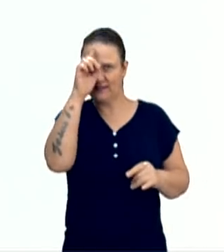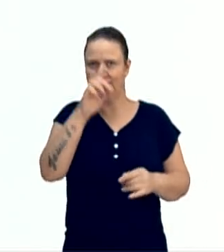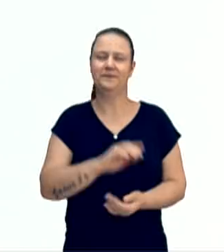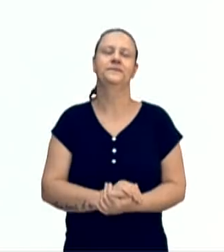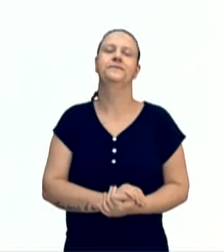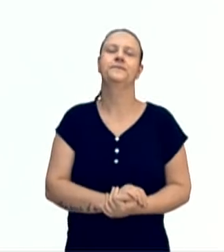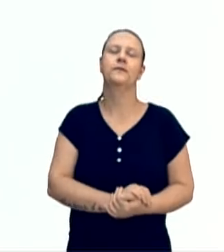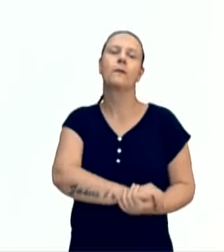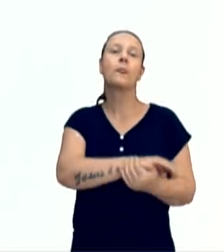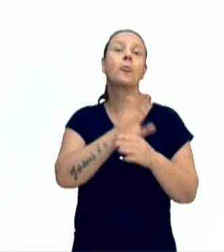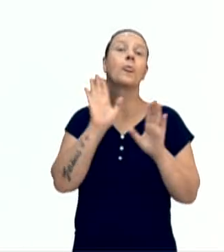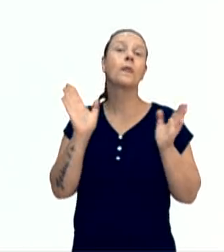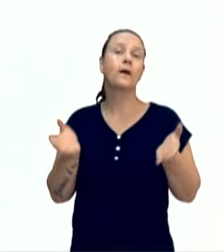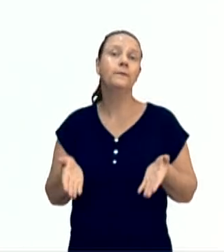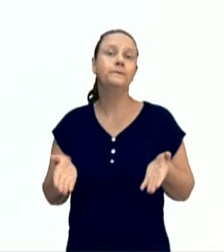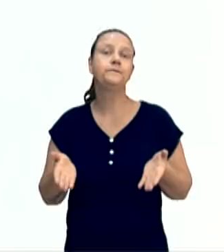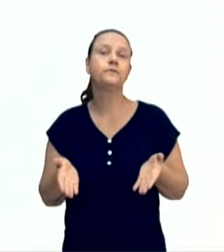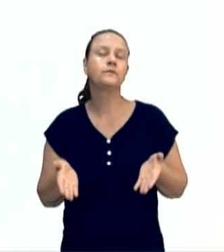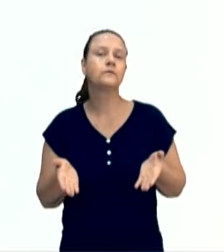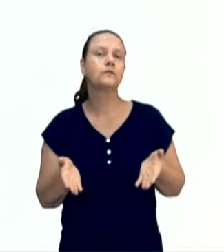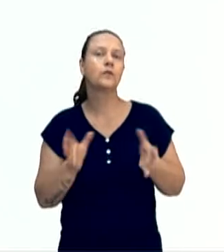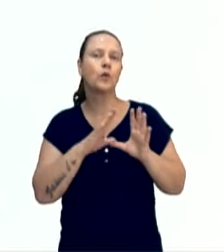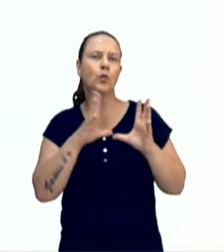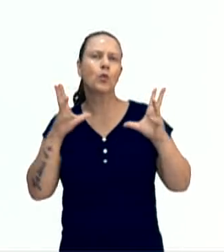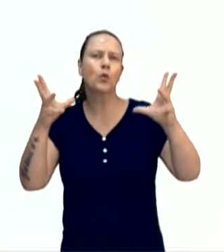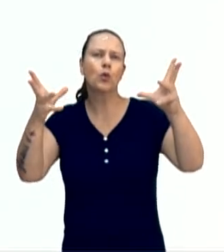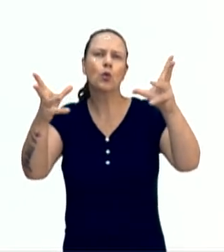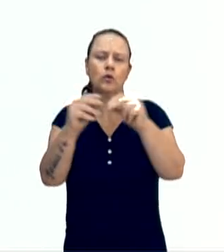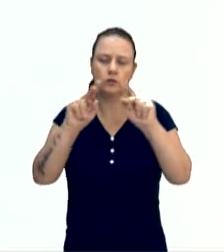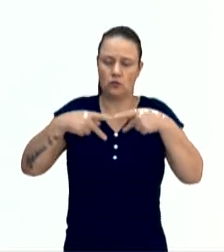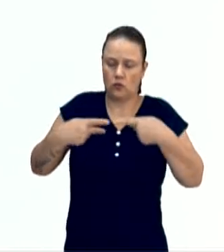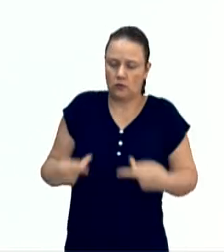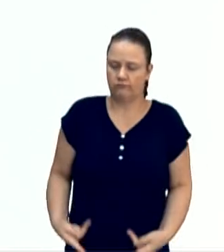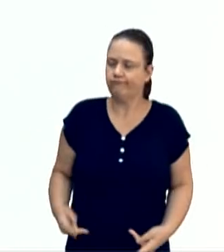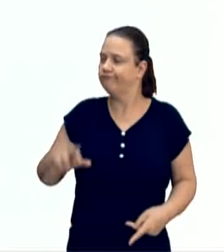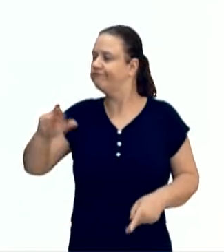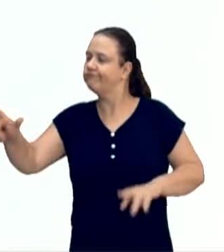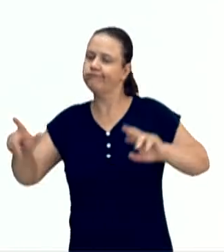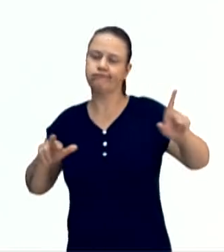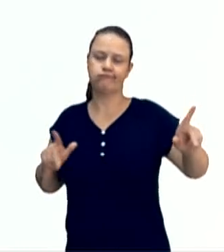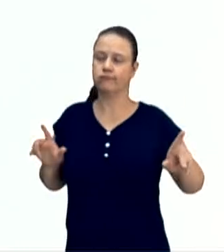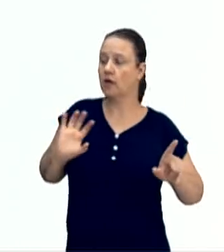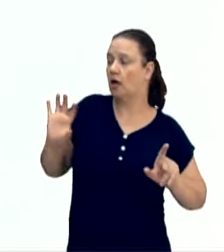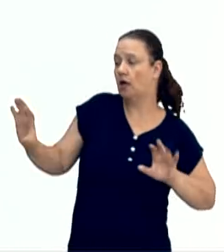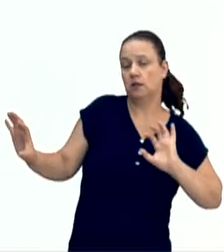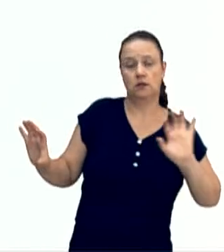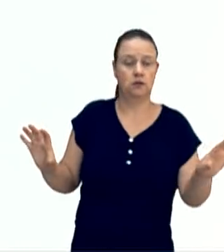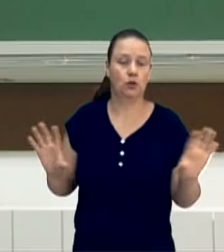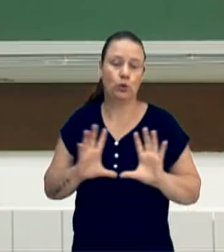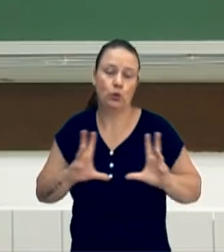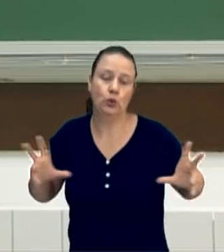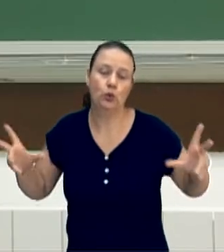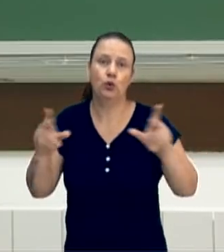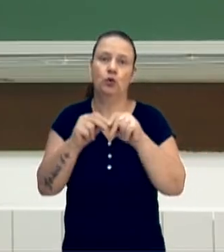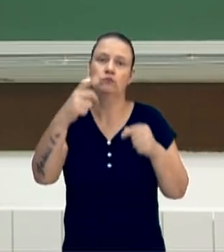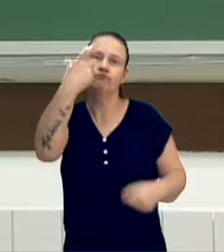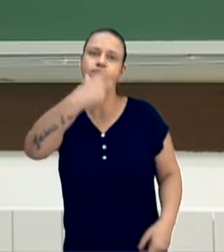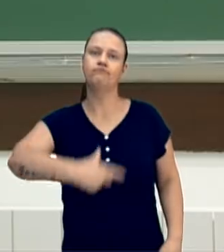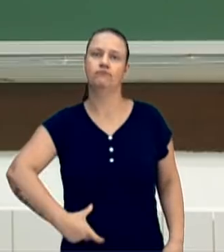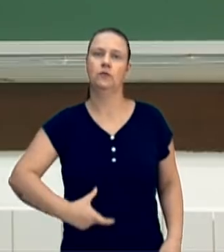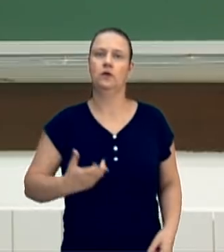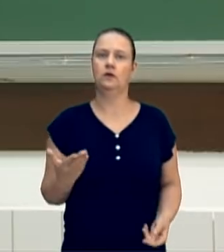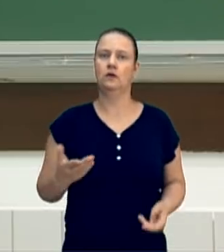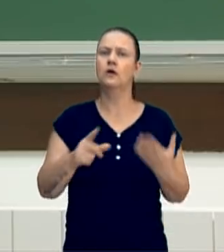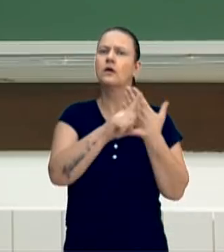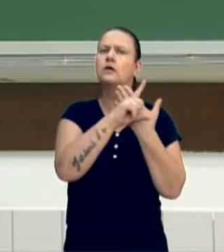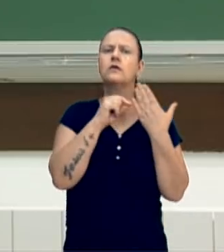lá. Voltando. Tudo é humano bem diferente. Assim assado, todos são gente. Que ideia a